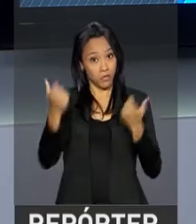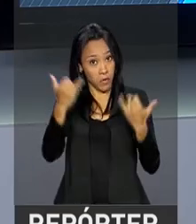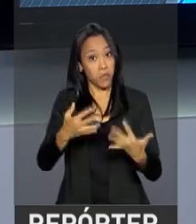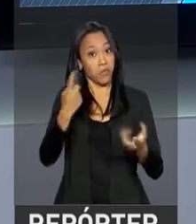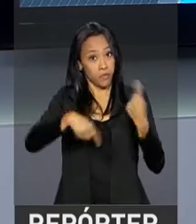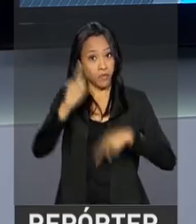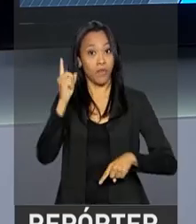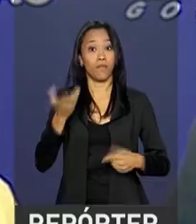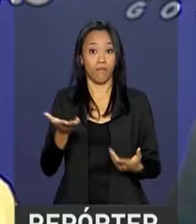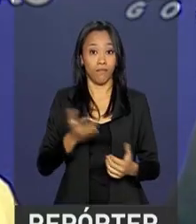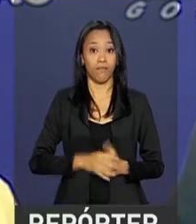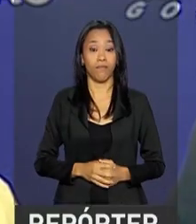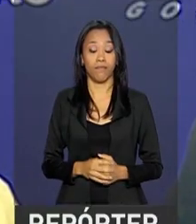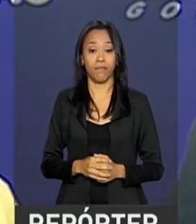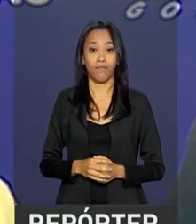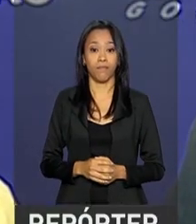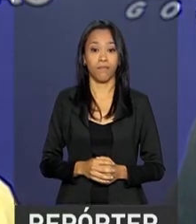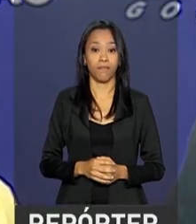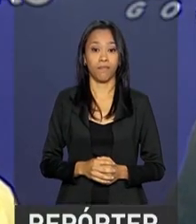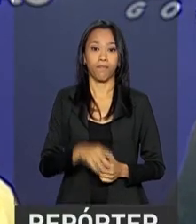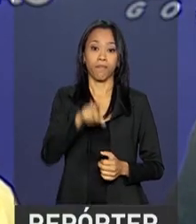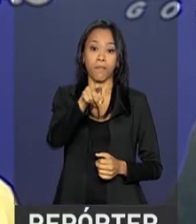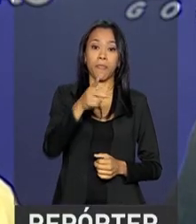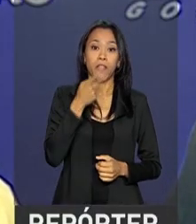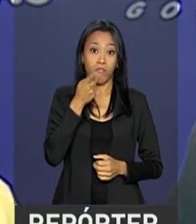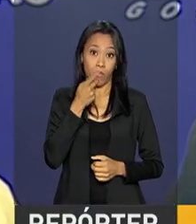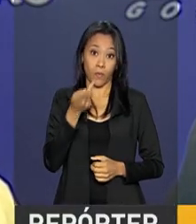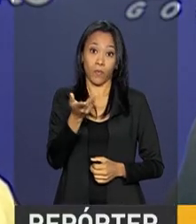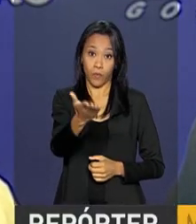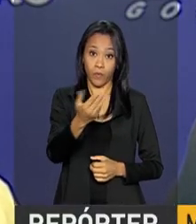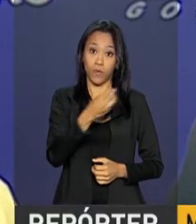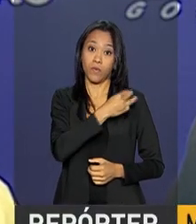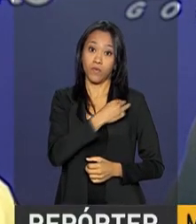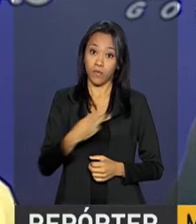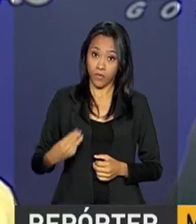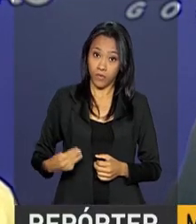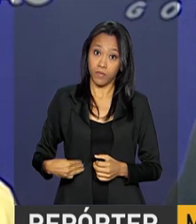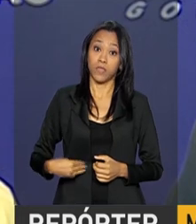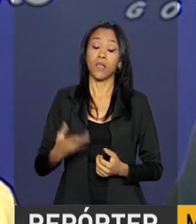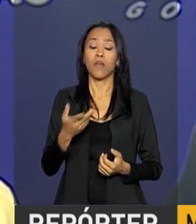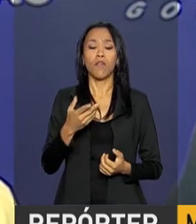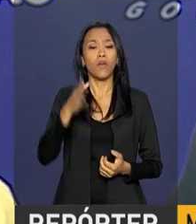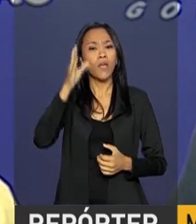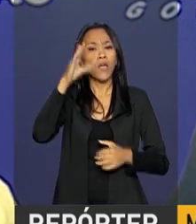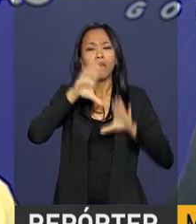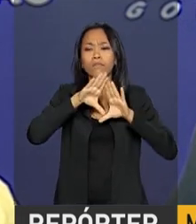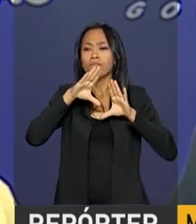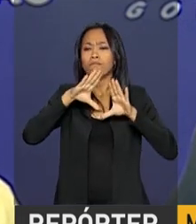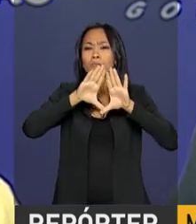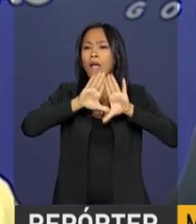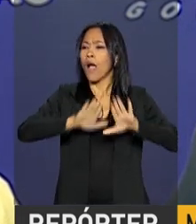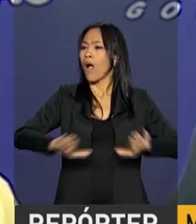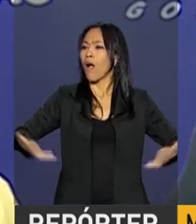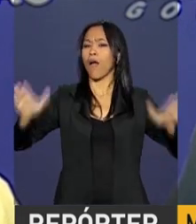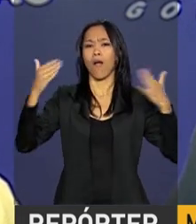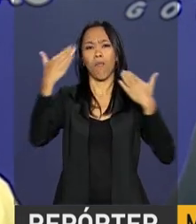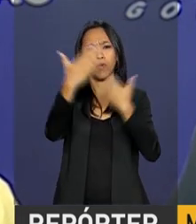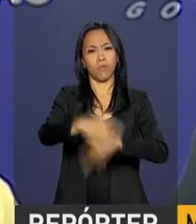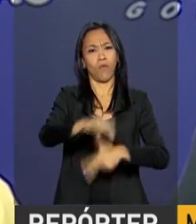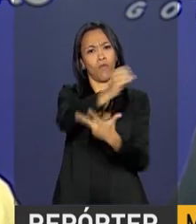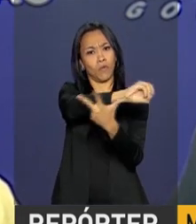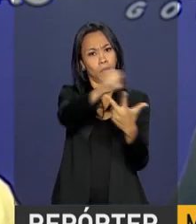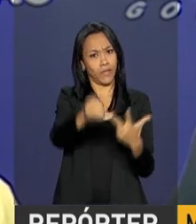sucesso classifiquei como é nem mais tranqüilo mais seguro da história de todos os anões